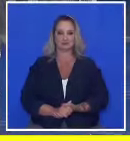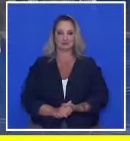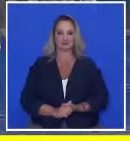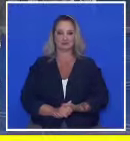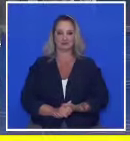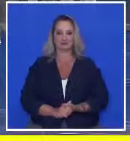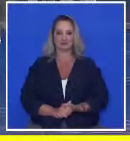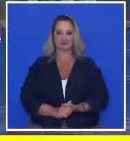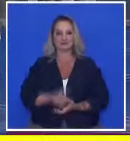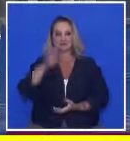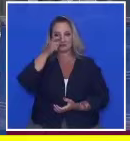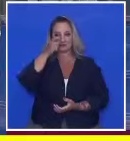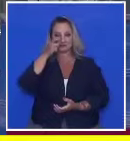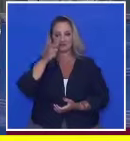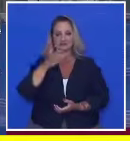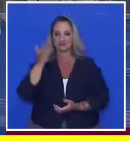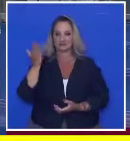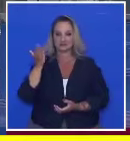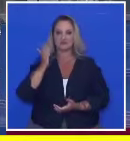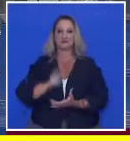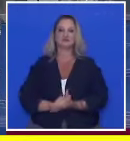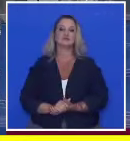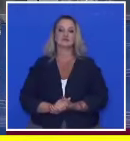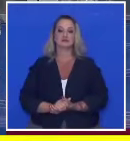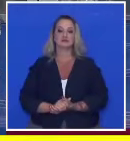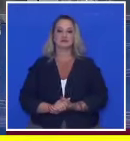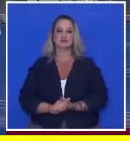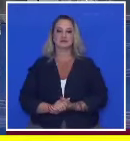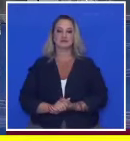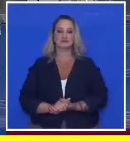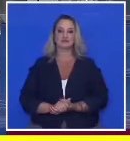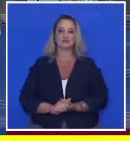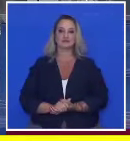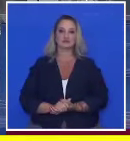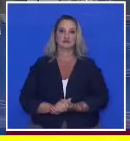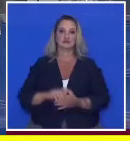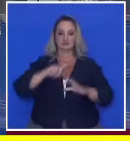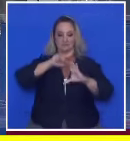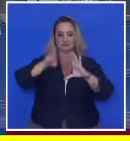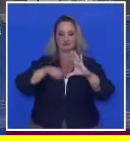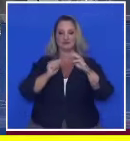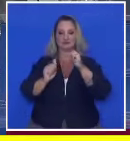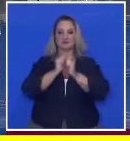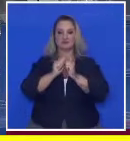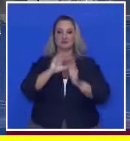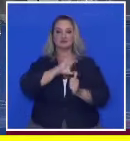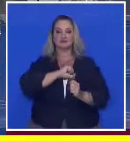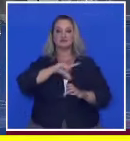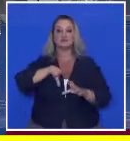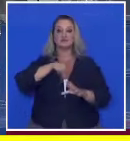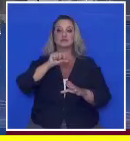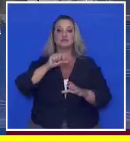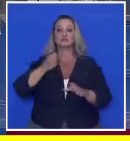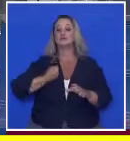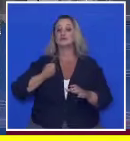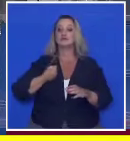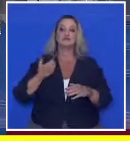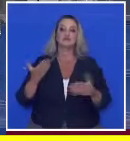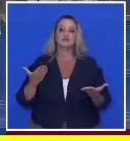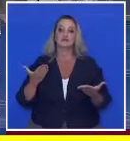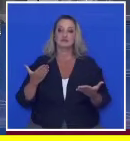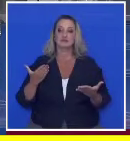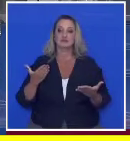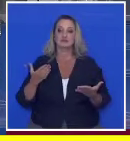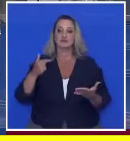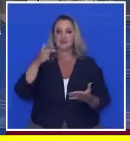E vamos lá acompanhar ao lado do nosso globo da Time Mania a bola sorteada. E a bola sorteada